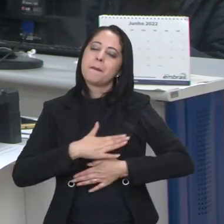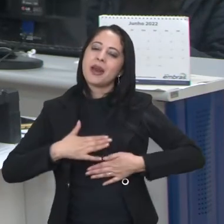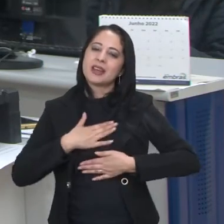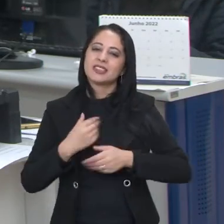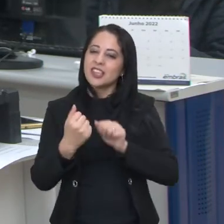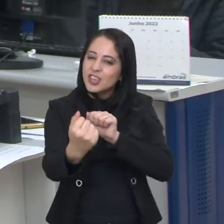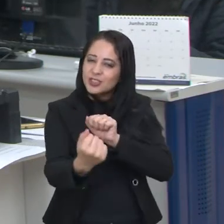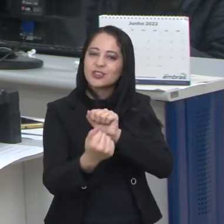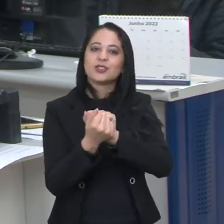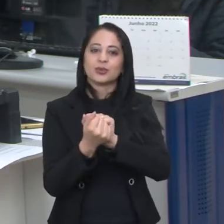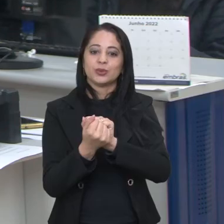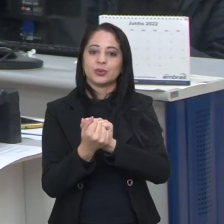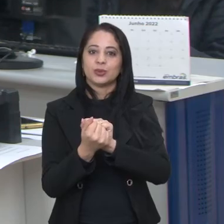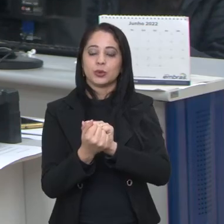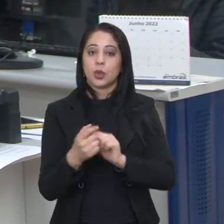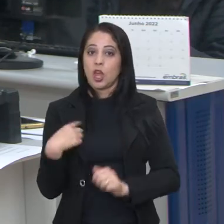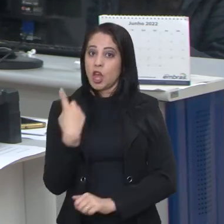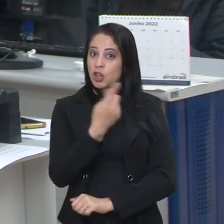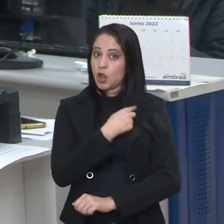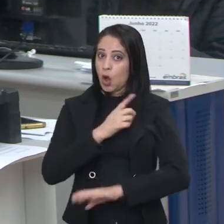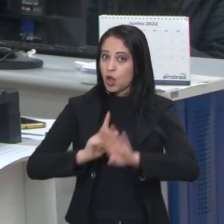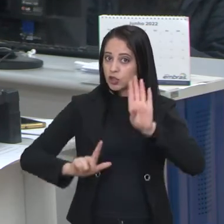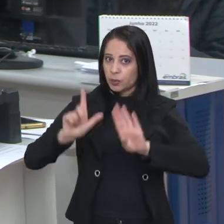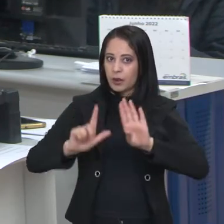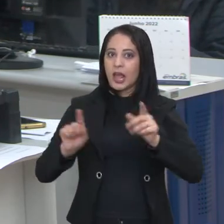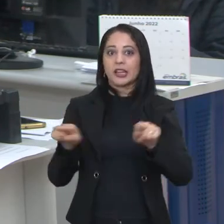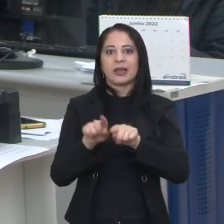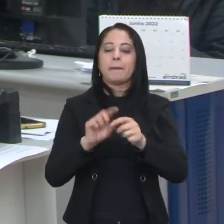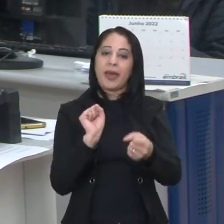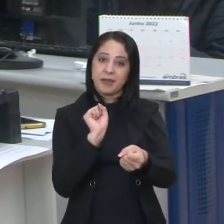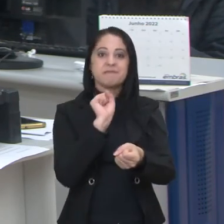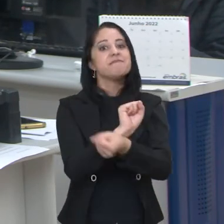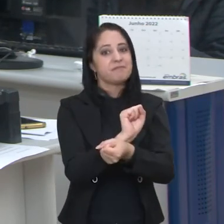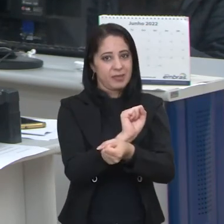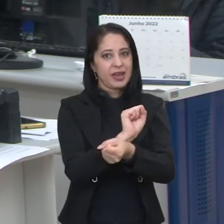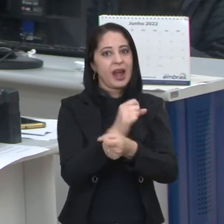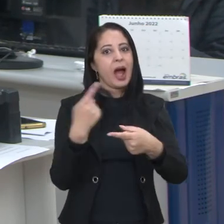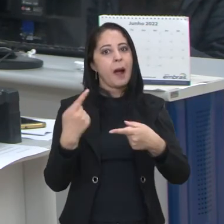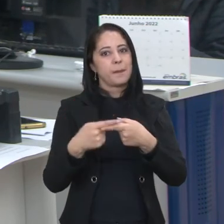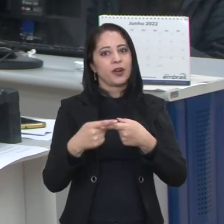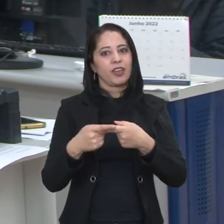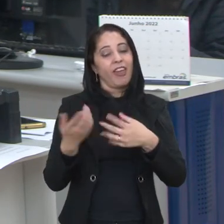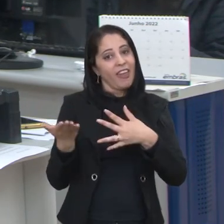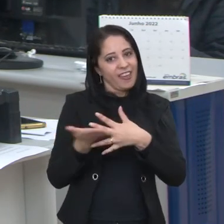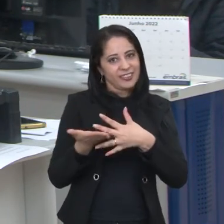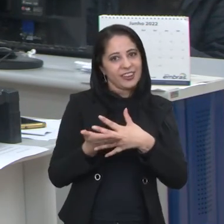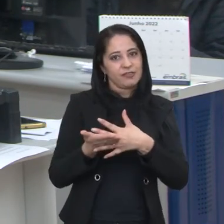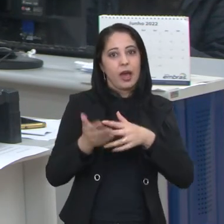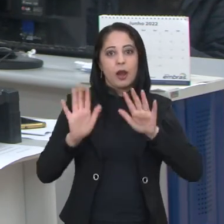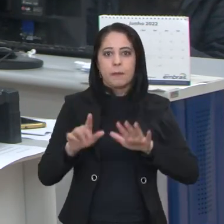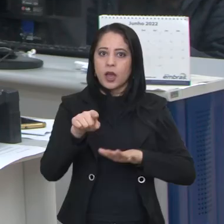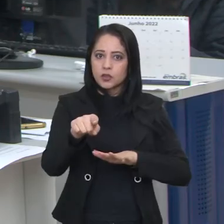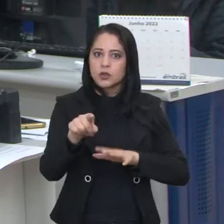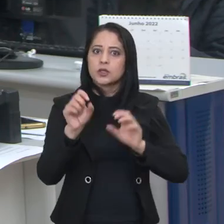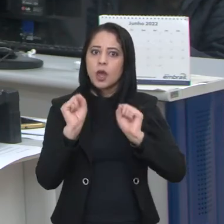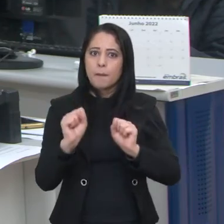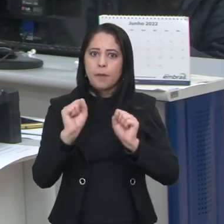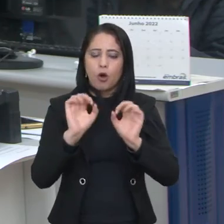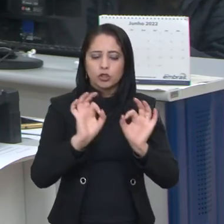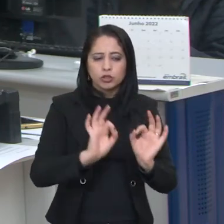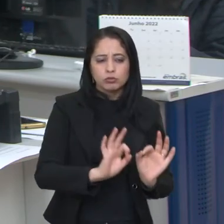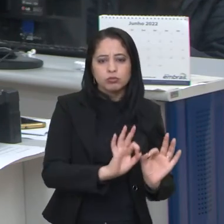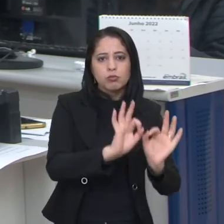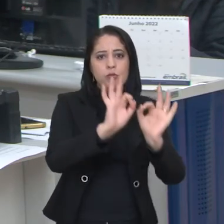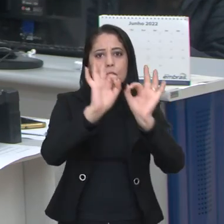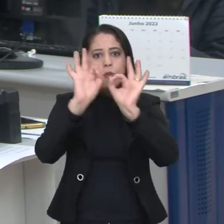por aqui. Foi um prazer estar com você. E nós do Boletim vamos dar uma pausa nesse período de recesso parlamentar. Mas você